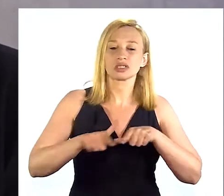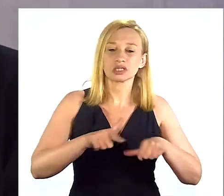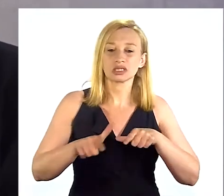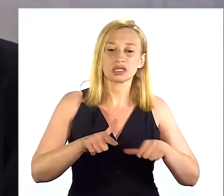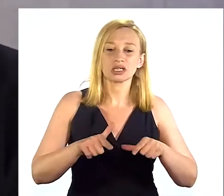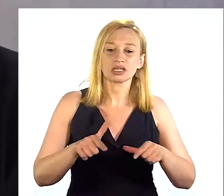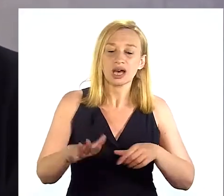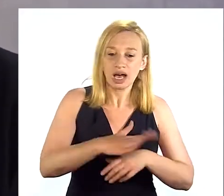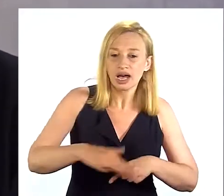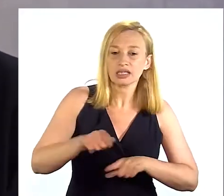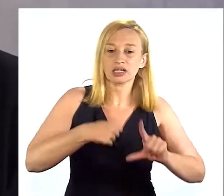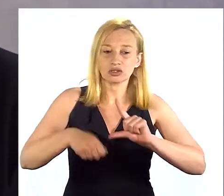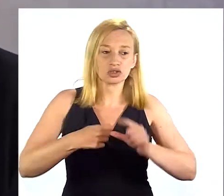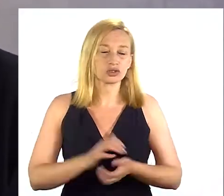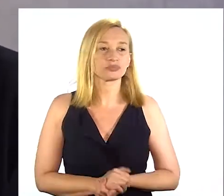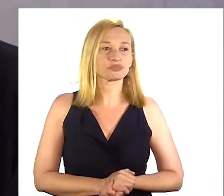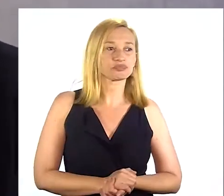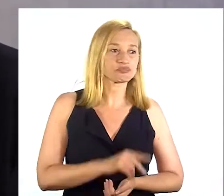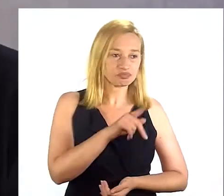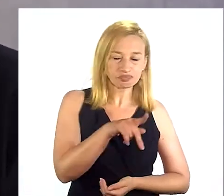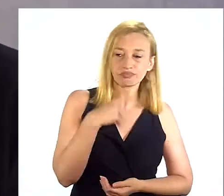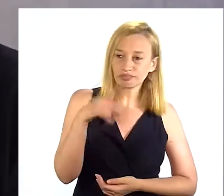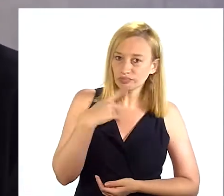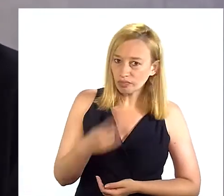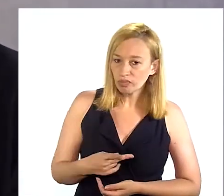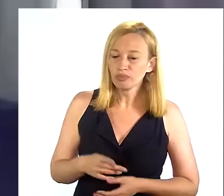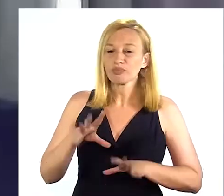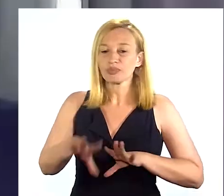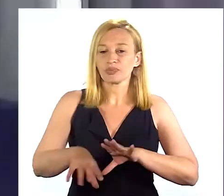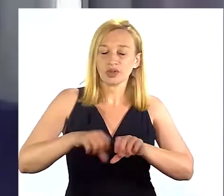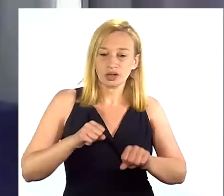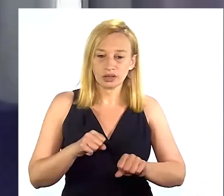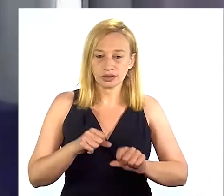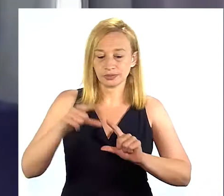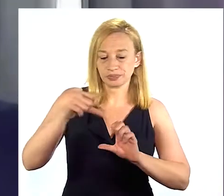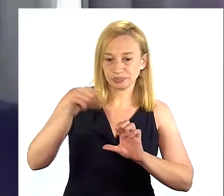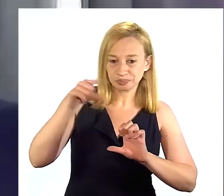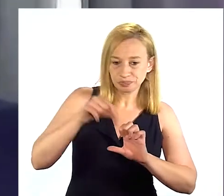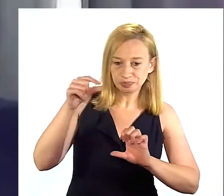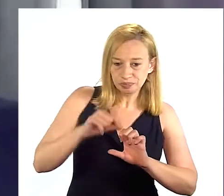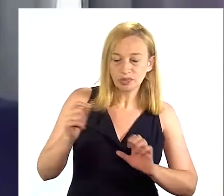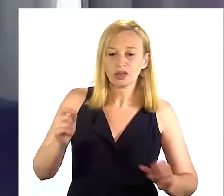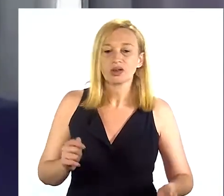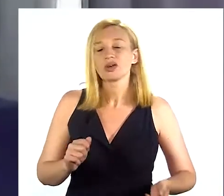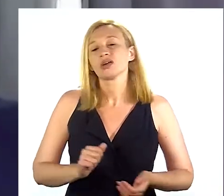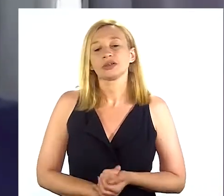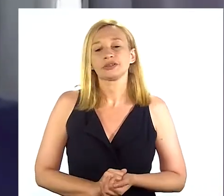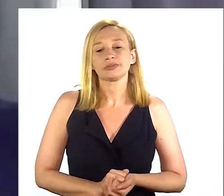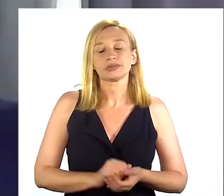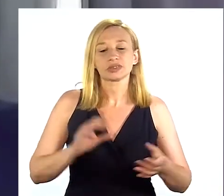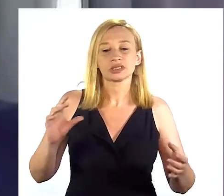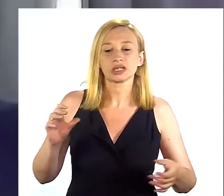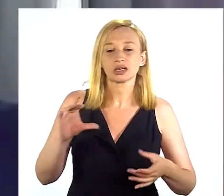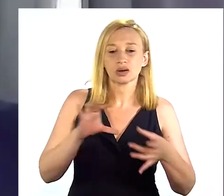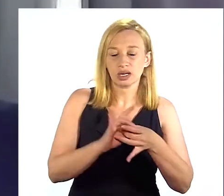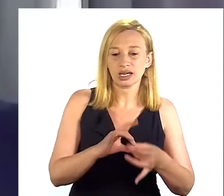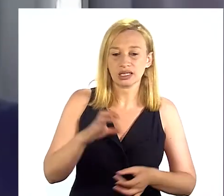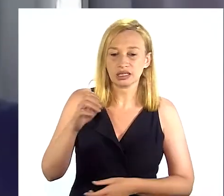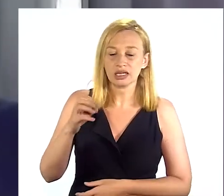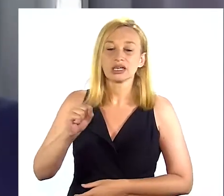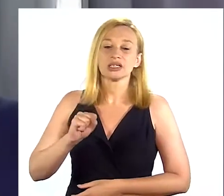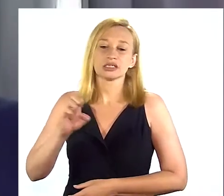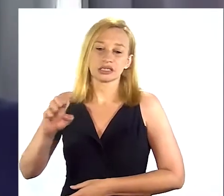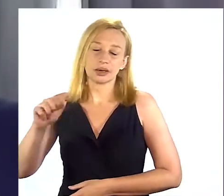focados nessa área da logística? A questão, você falou da formação do empreendedor, é compatível com a missão do Sebrae, que